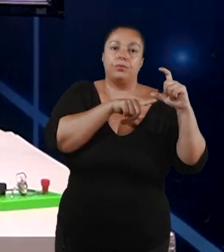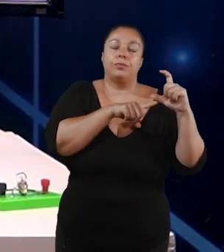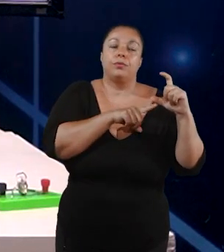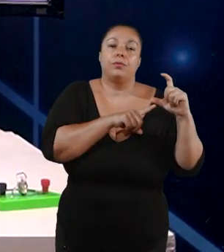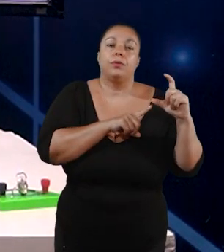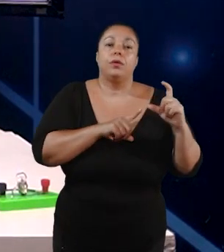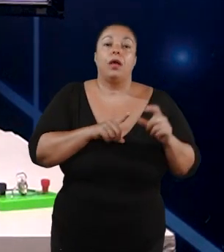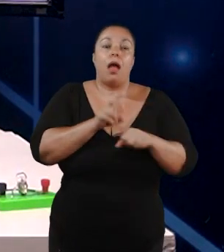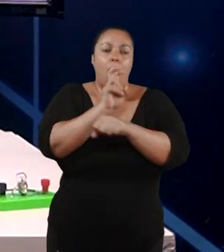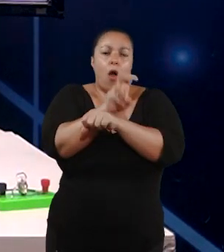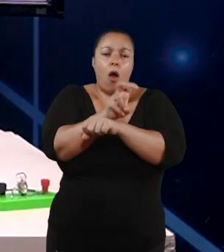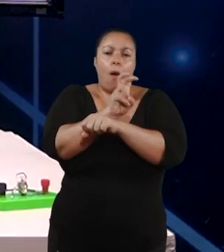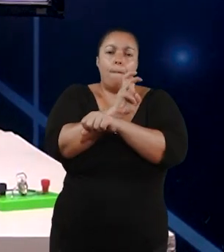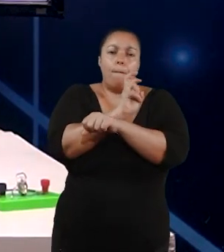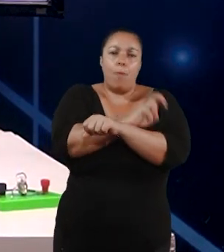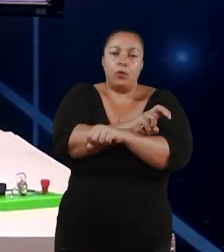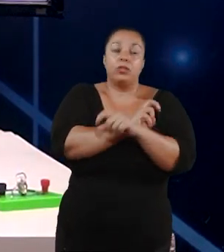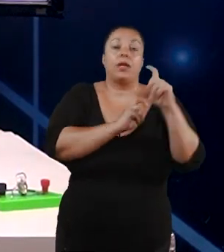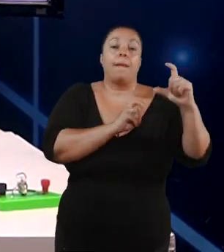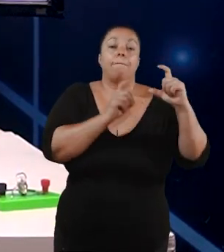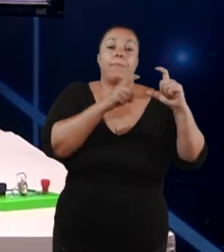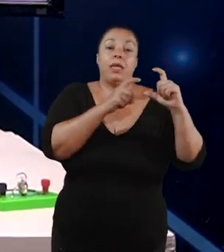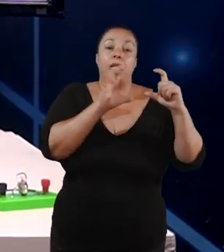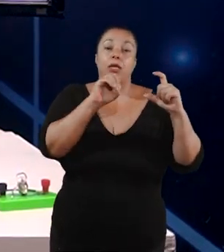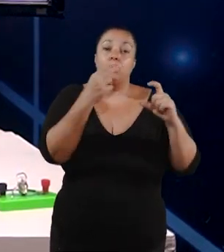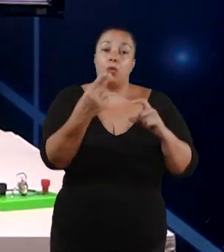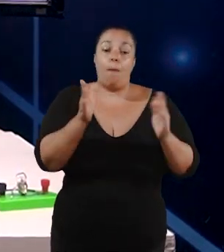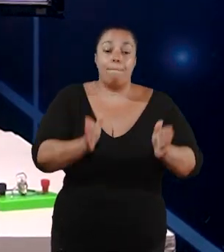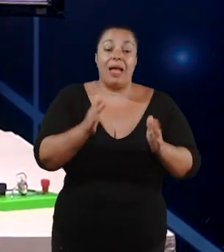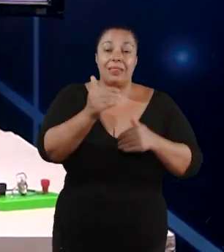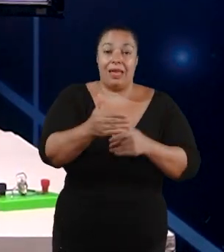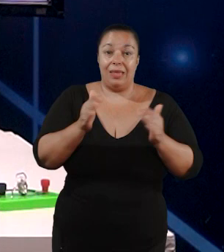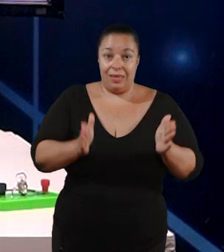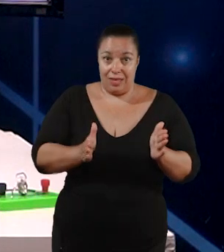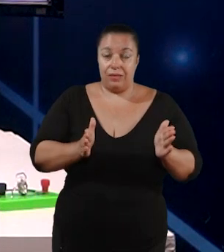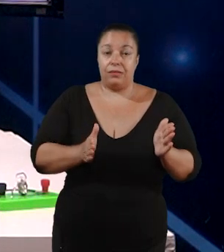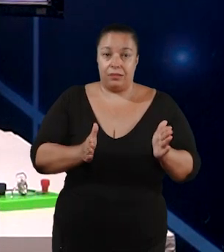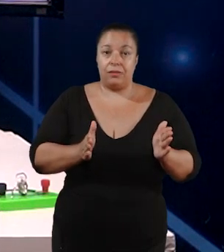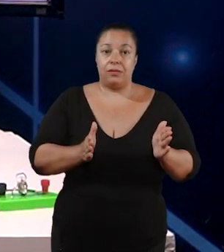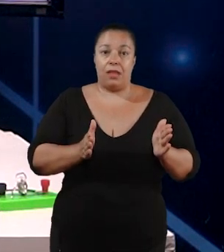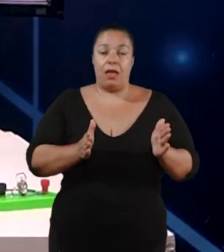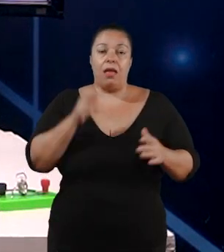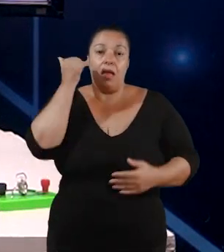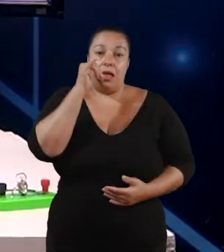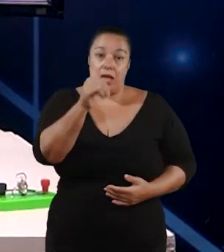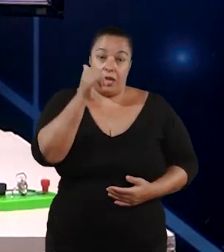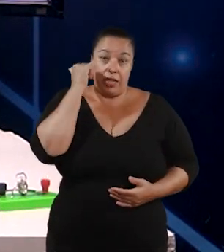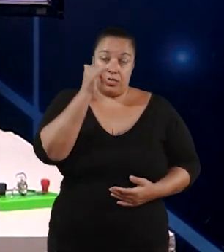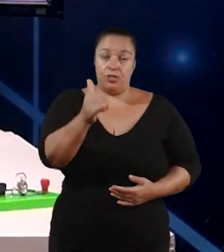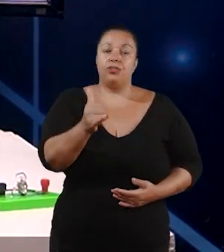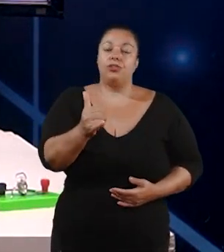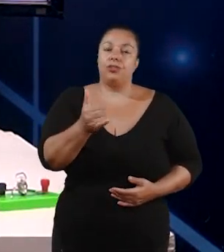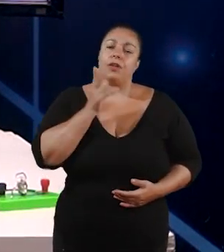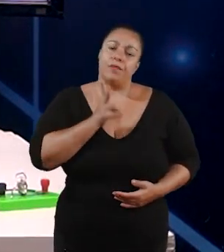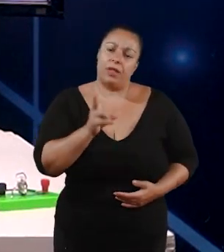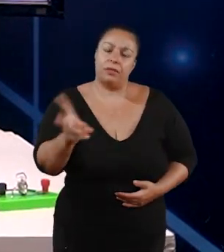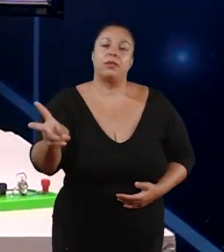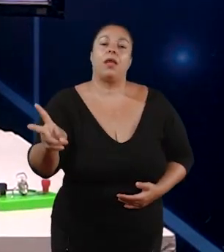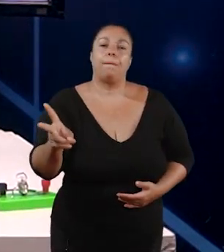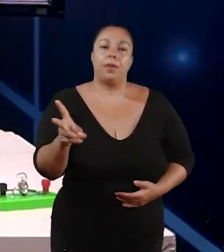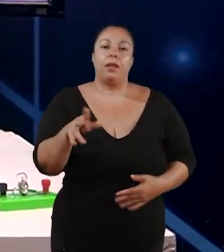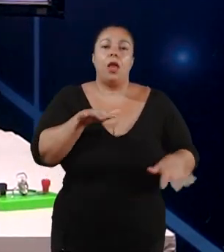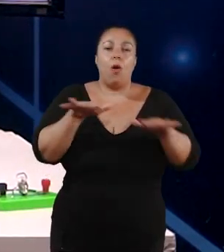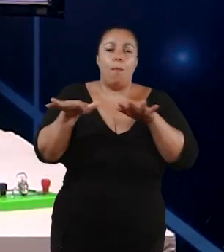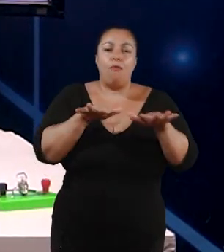na robótica vamos usar pilhas ou baterias, tá? Assim, a energia é contínua e o